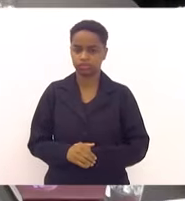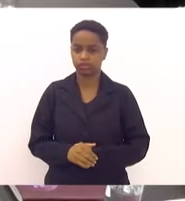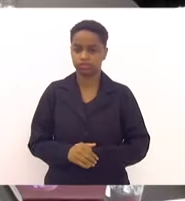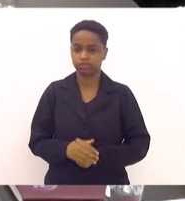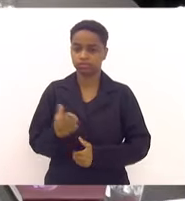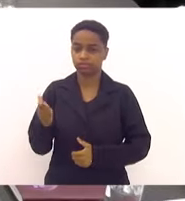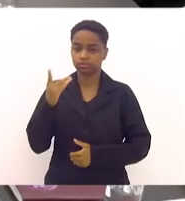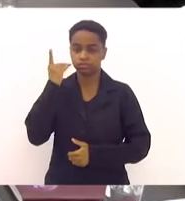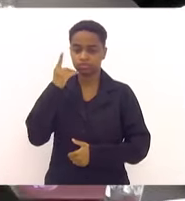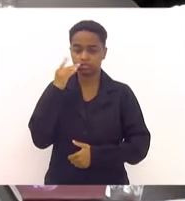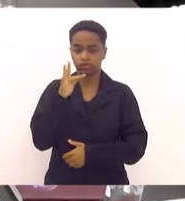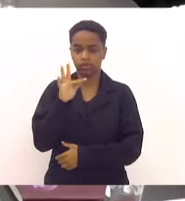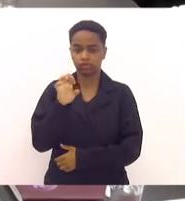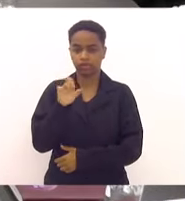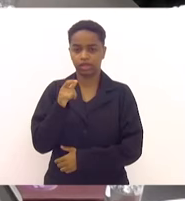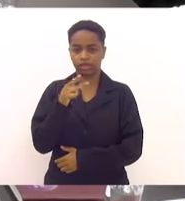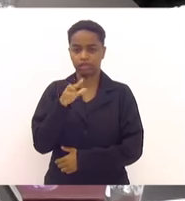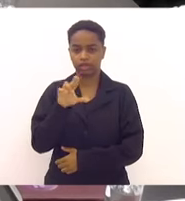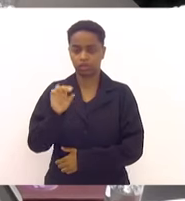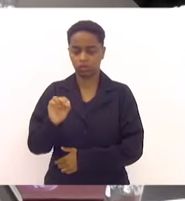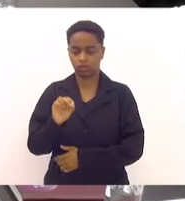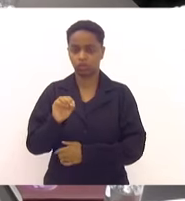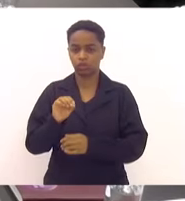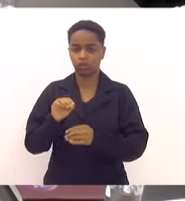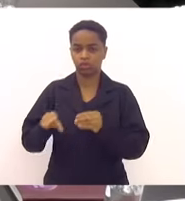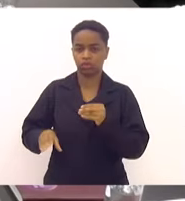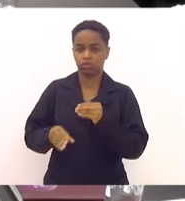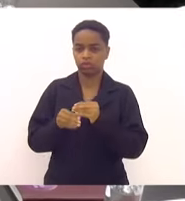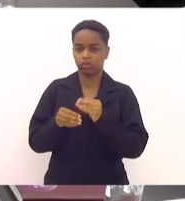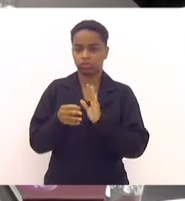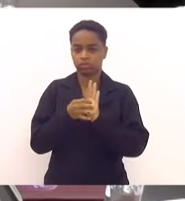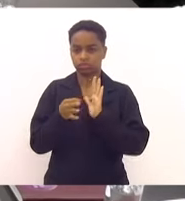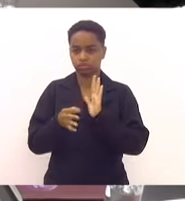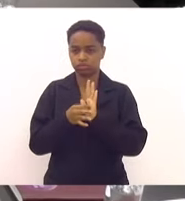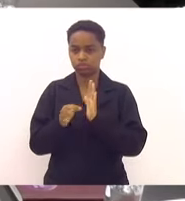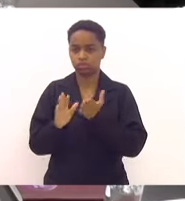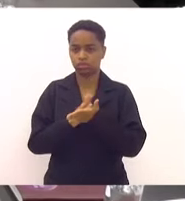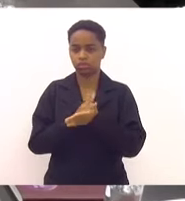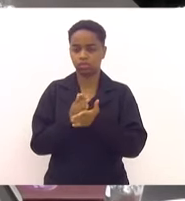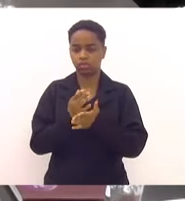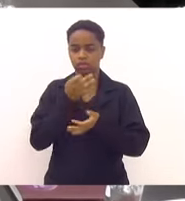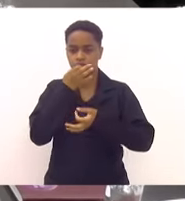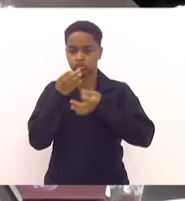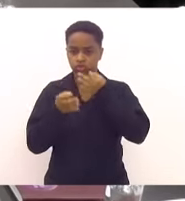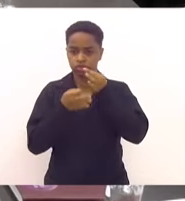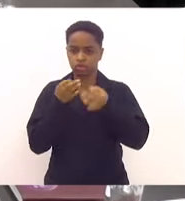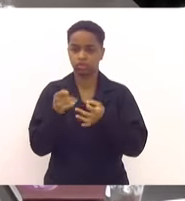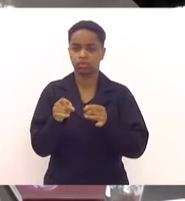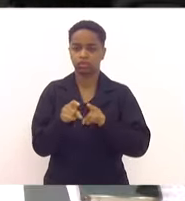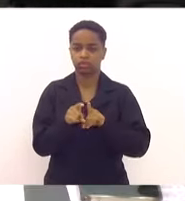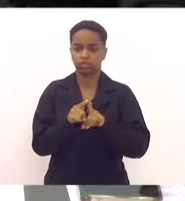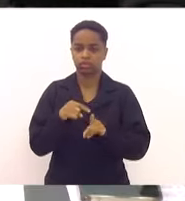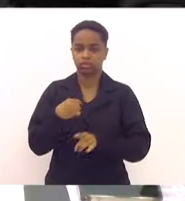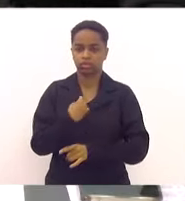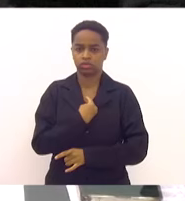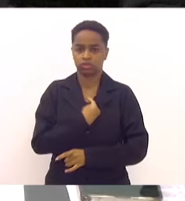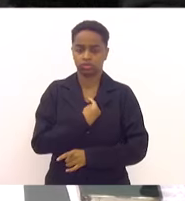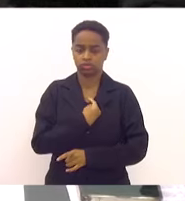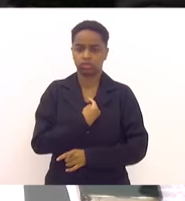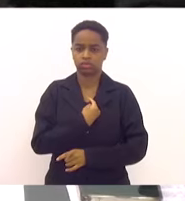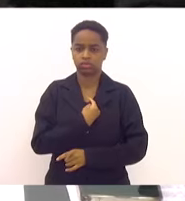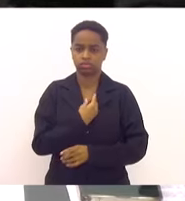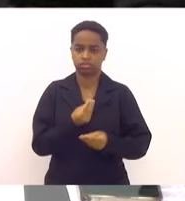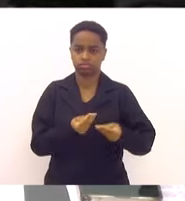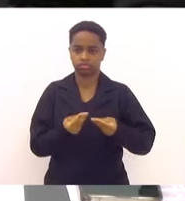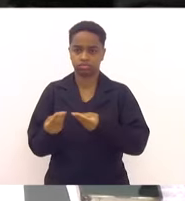deputado Filipinho Raves incorporou no parecer dele algumas sugestões que a nossa assessoria encaminhou.